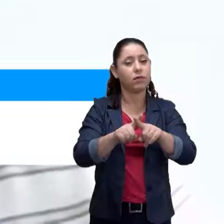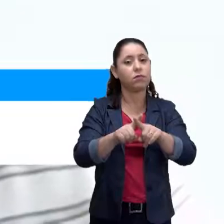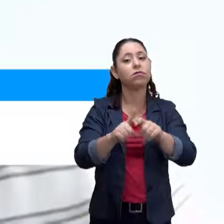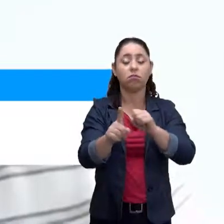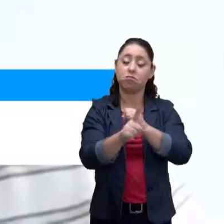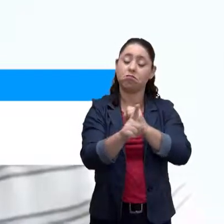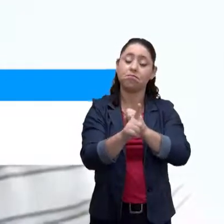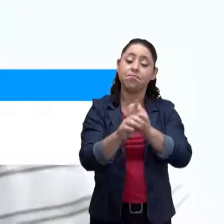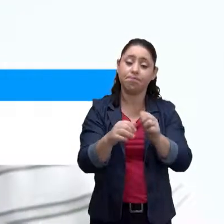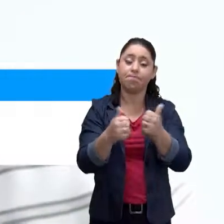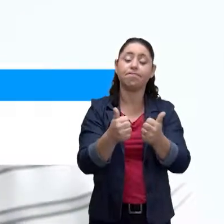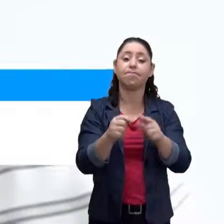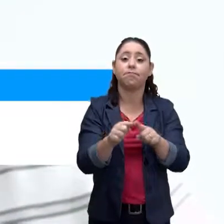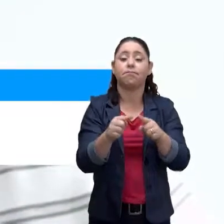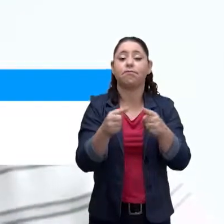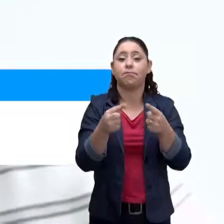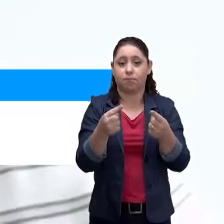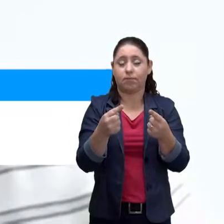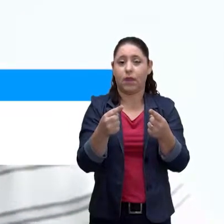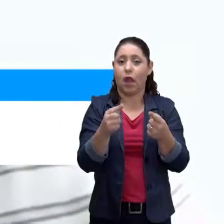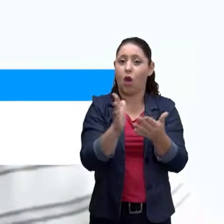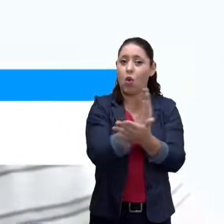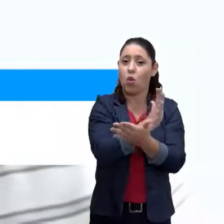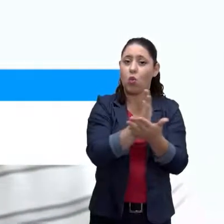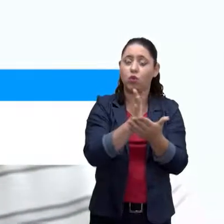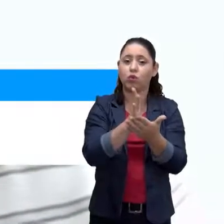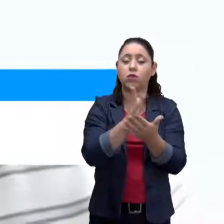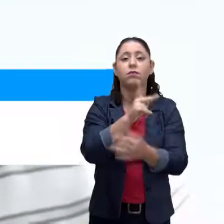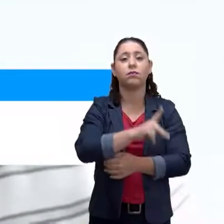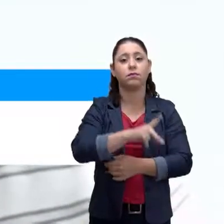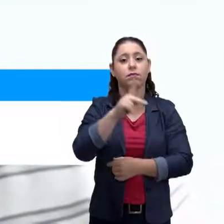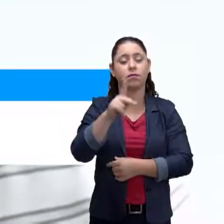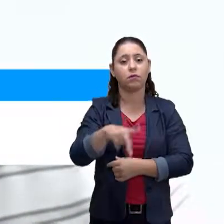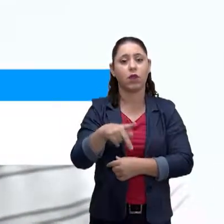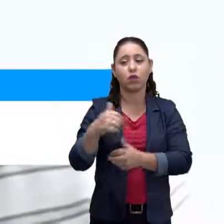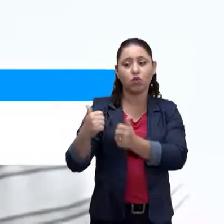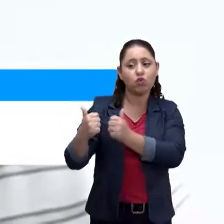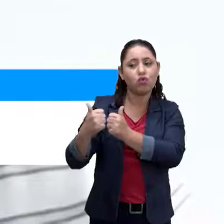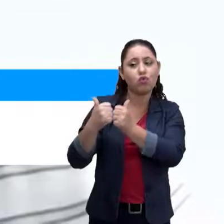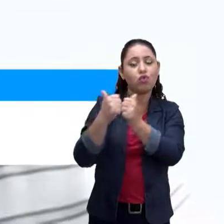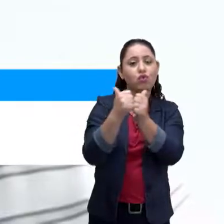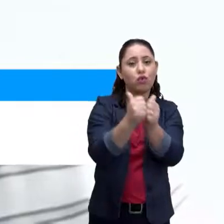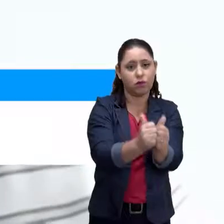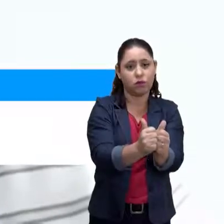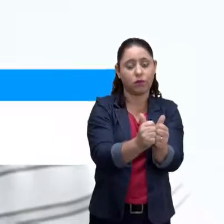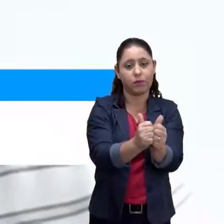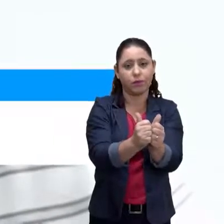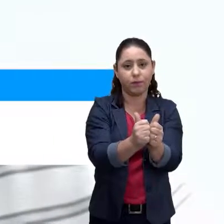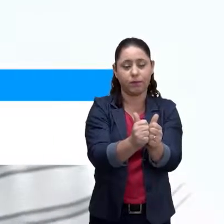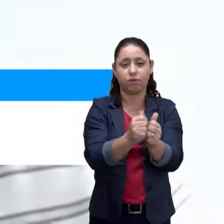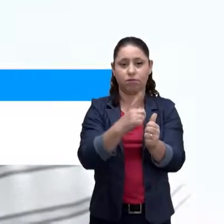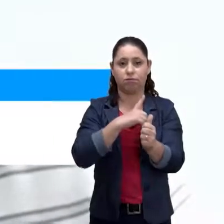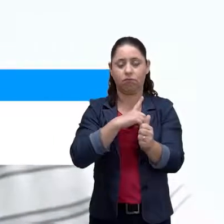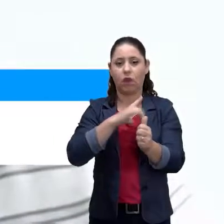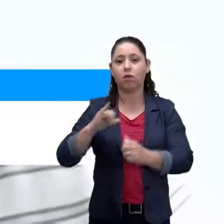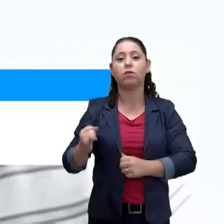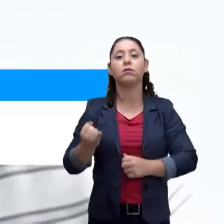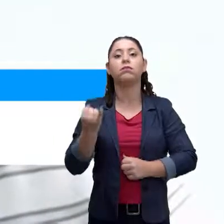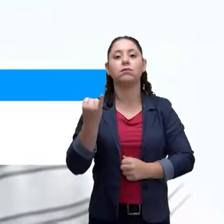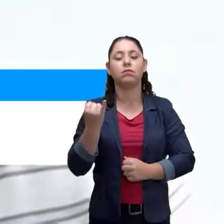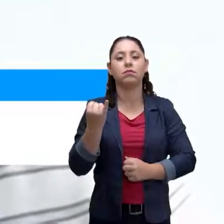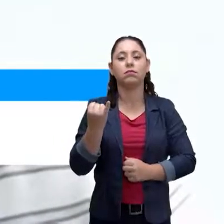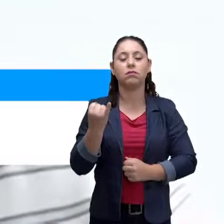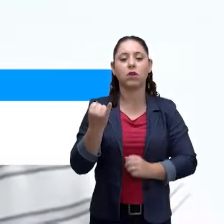bem atendidos, por sinal. Alguns professores me acompanharam e